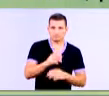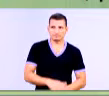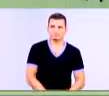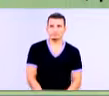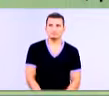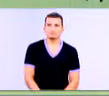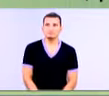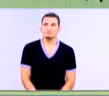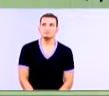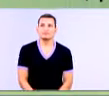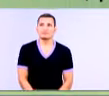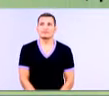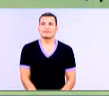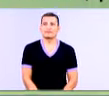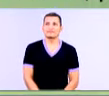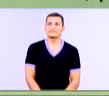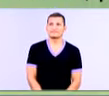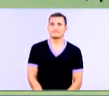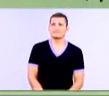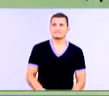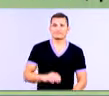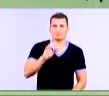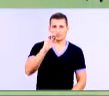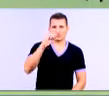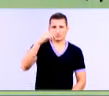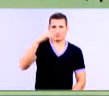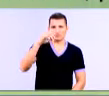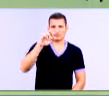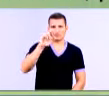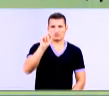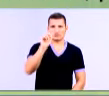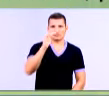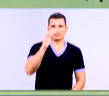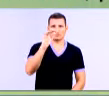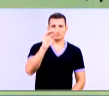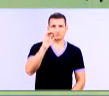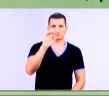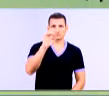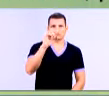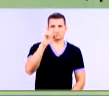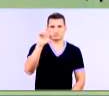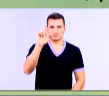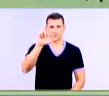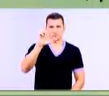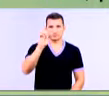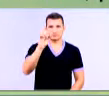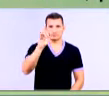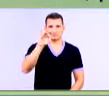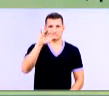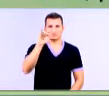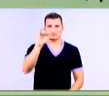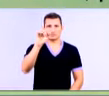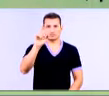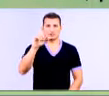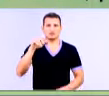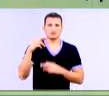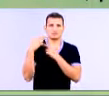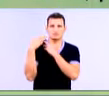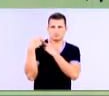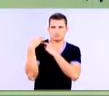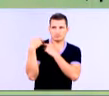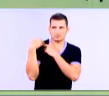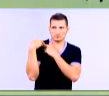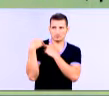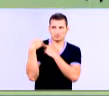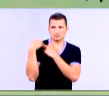Então vamos lá. As operações lógicas, novamente. As expressões lógicas são responsáveis pelas operações